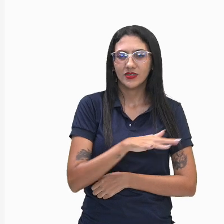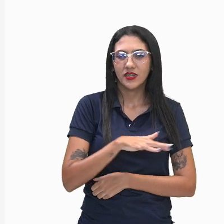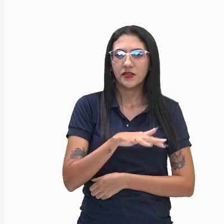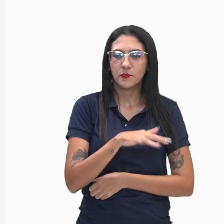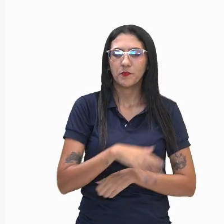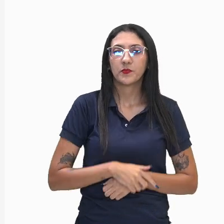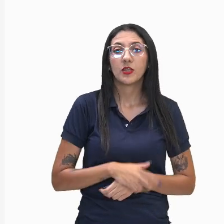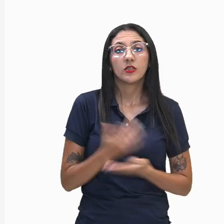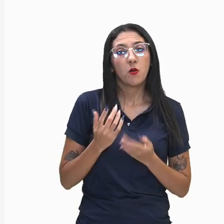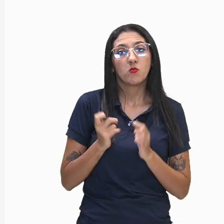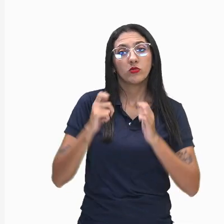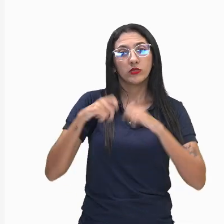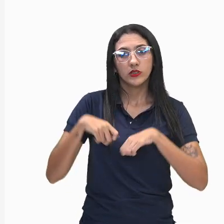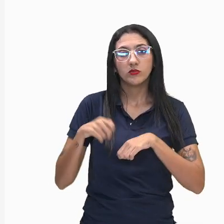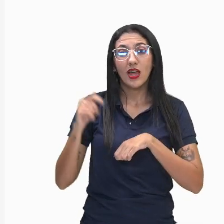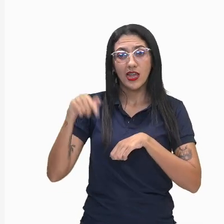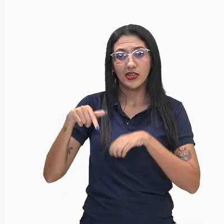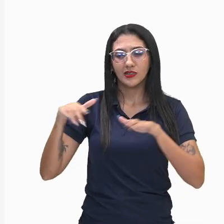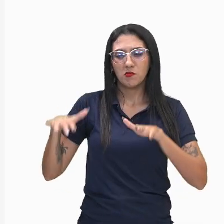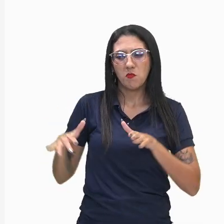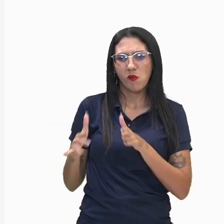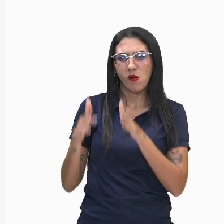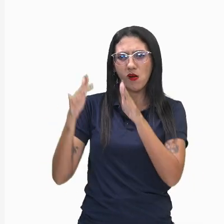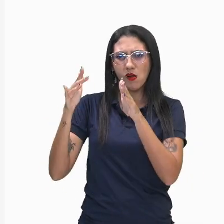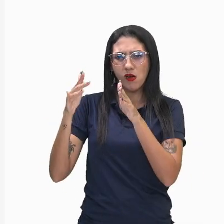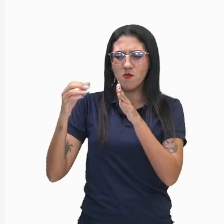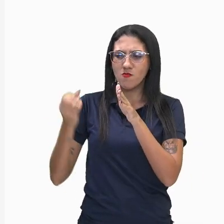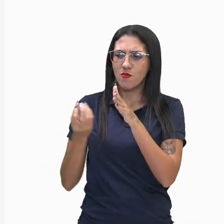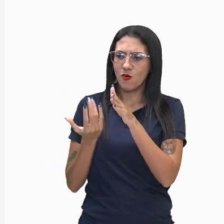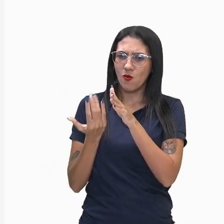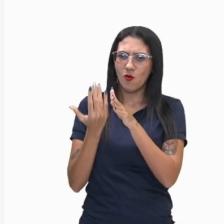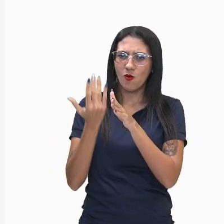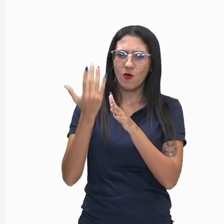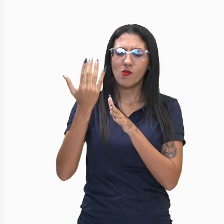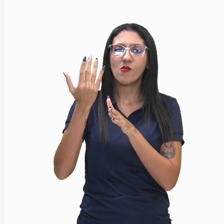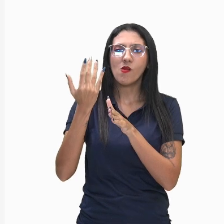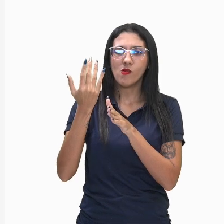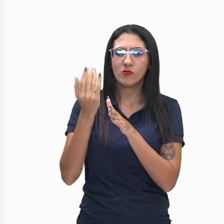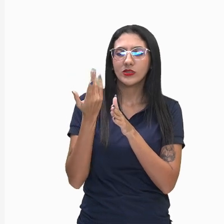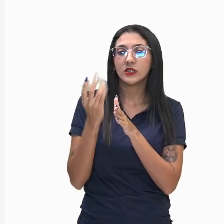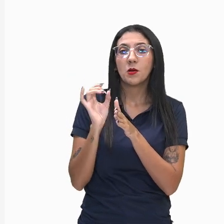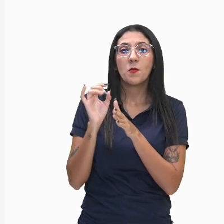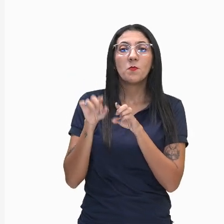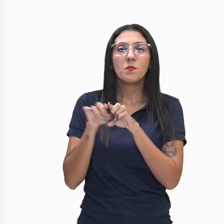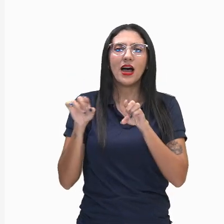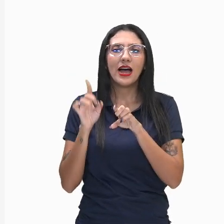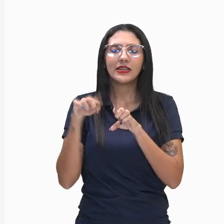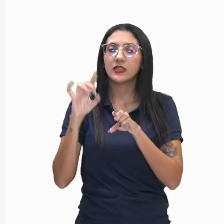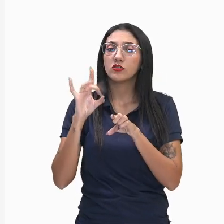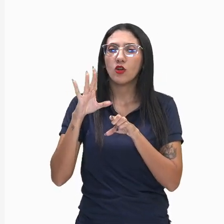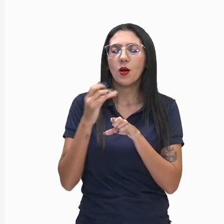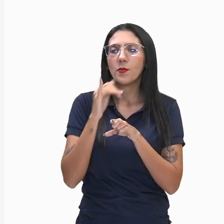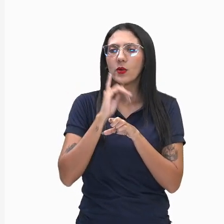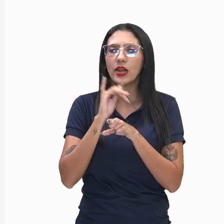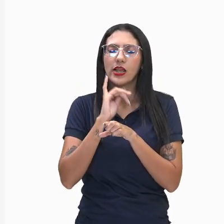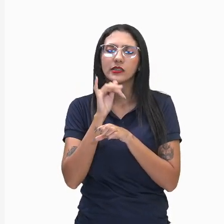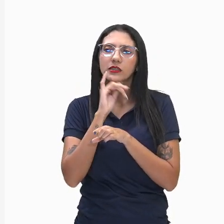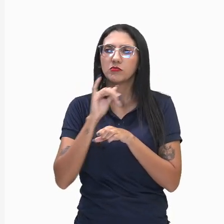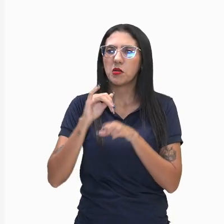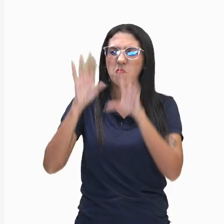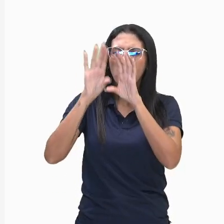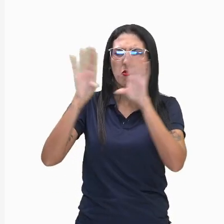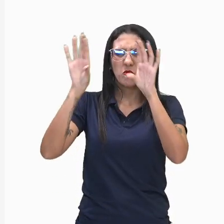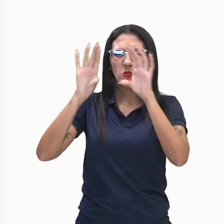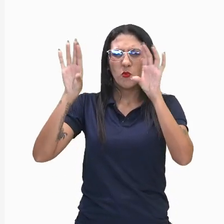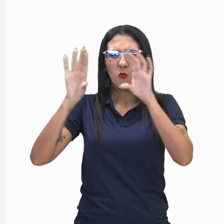um vulcão ele vai entrar em atividade, vai entrar em erupção, como a gente está observando, mas que ele possa lançar somente ali uma nuvem de fumaça